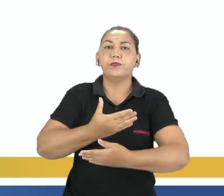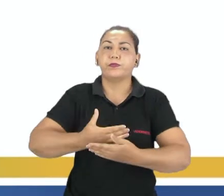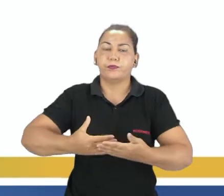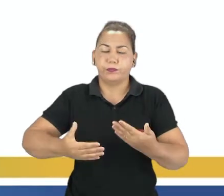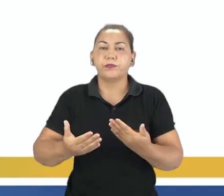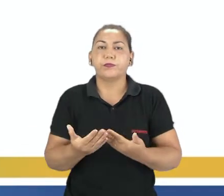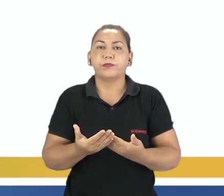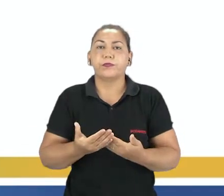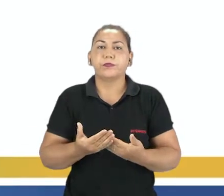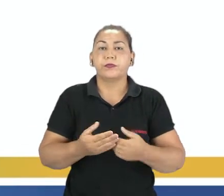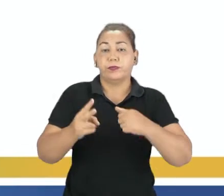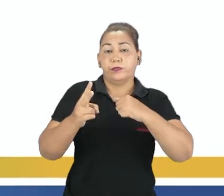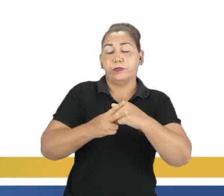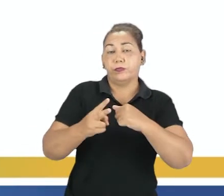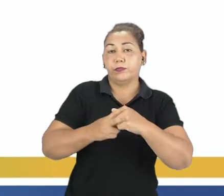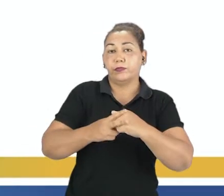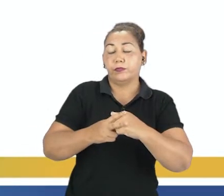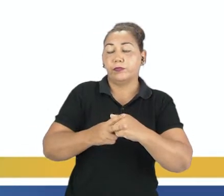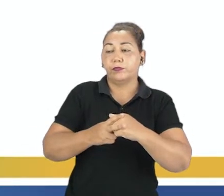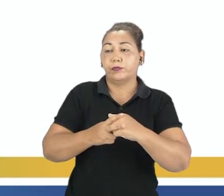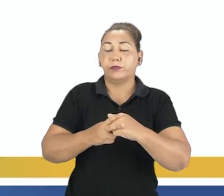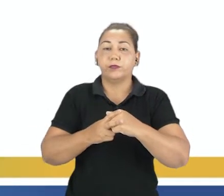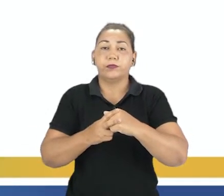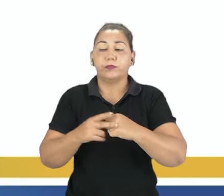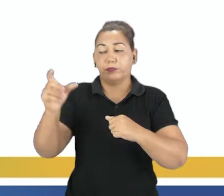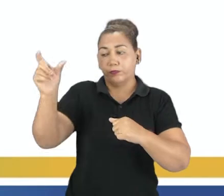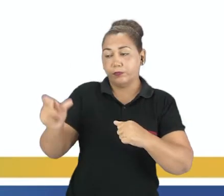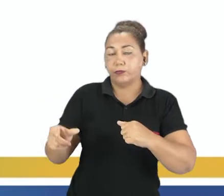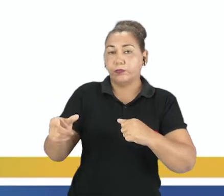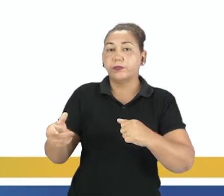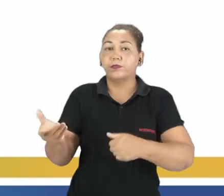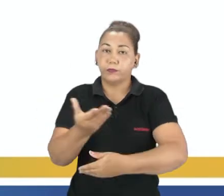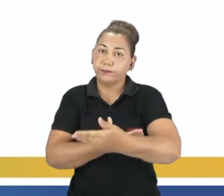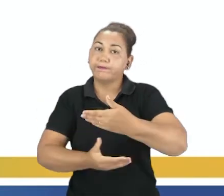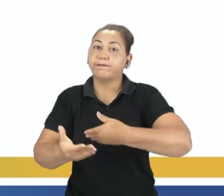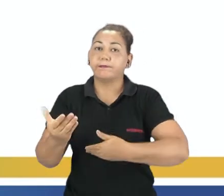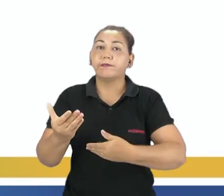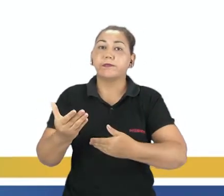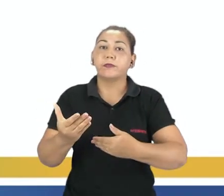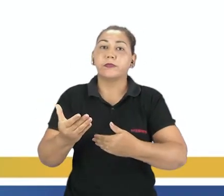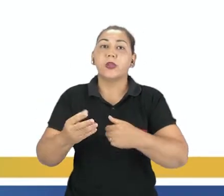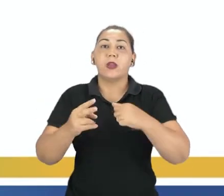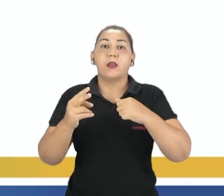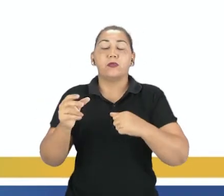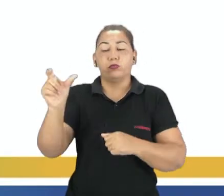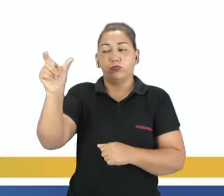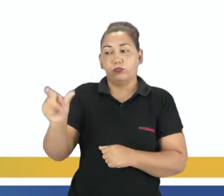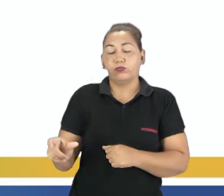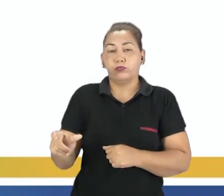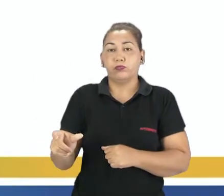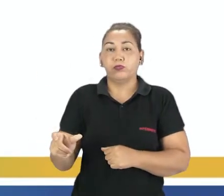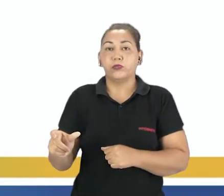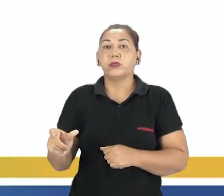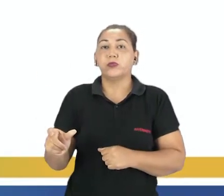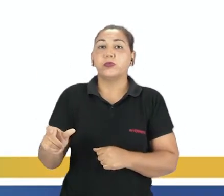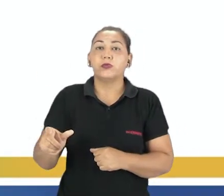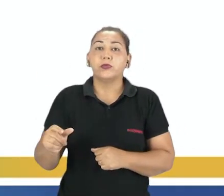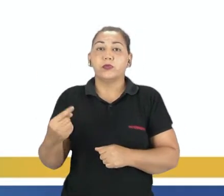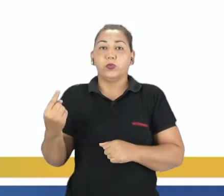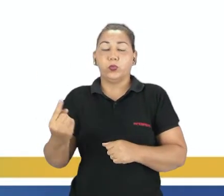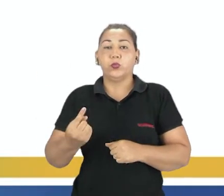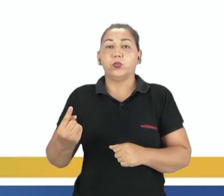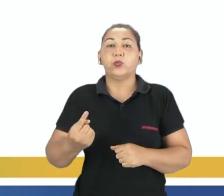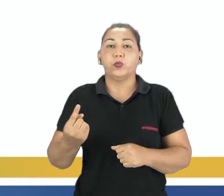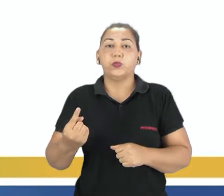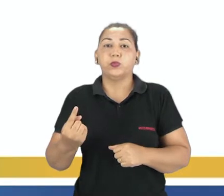sujeito e verbo. Isso quer dizer que quando o sujeito está no singular, o verbo também deve estar. Quando o sujeito estiver